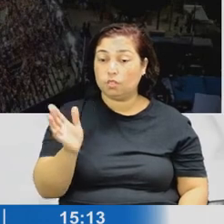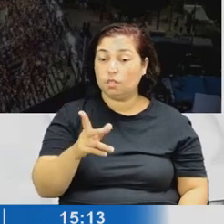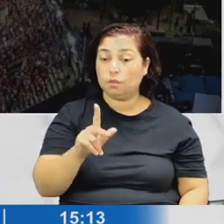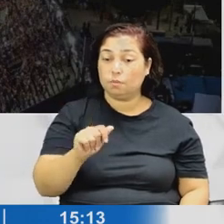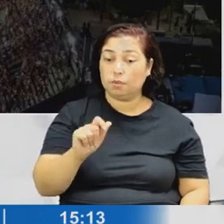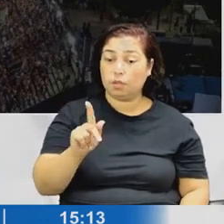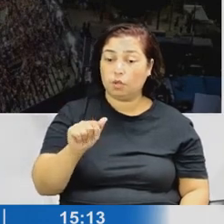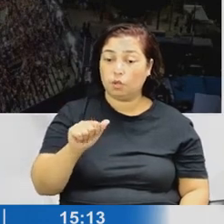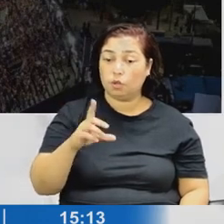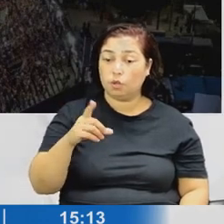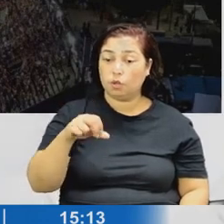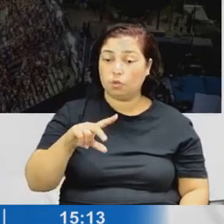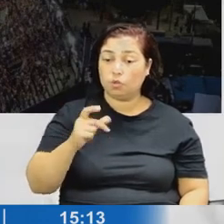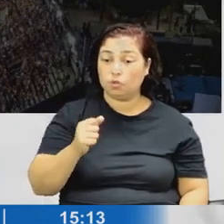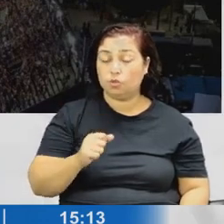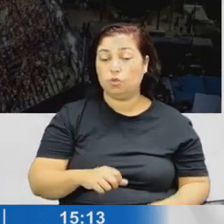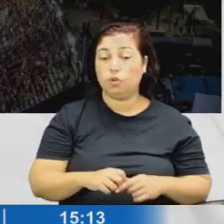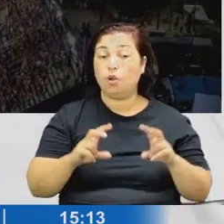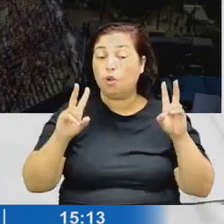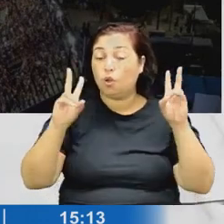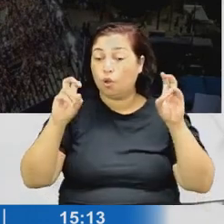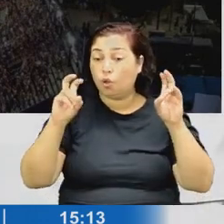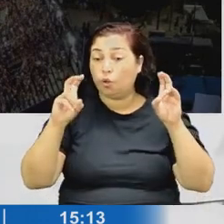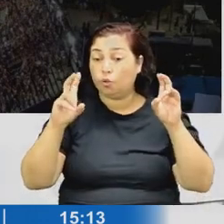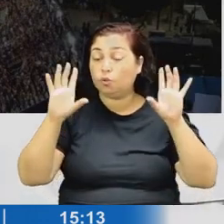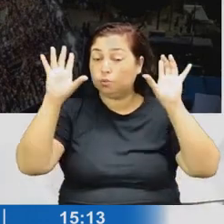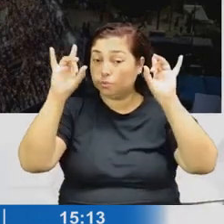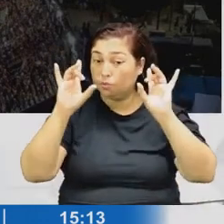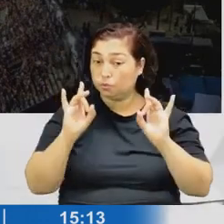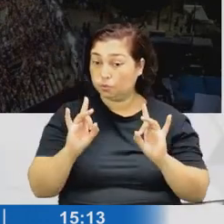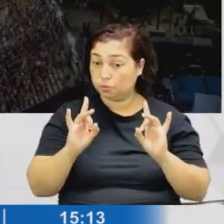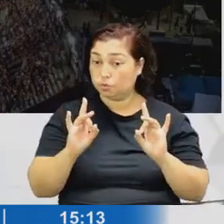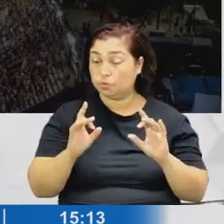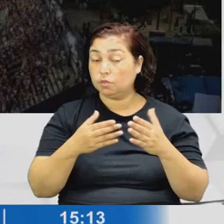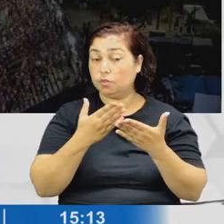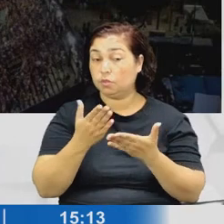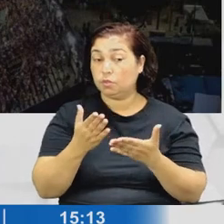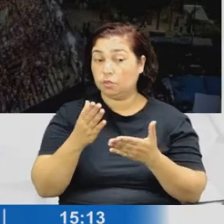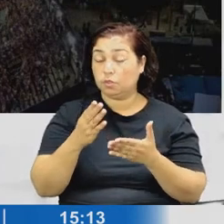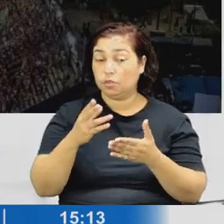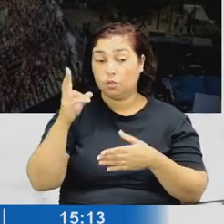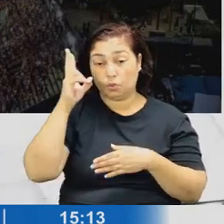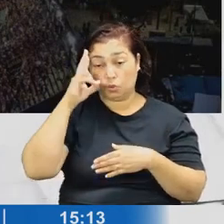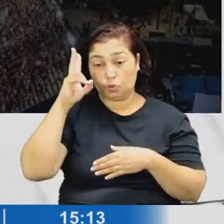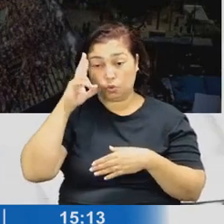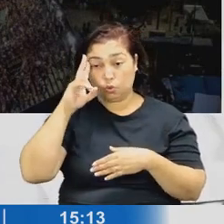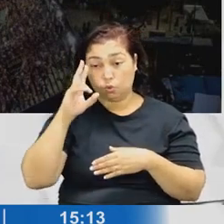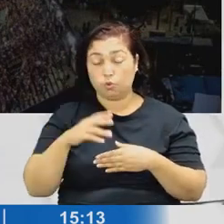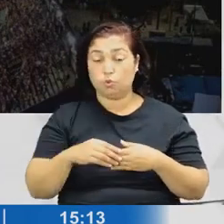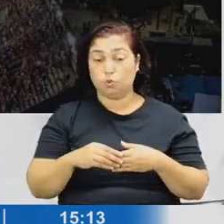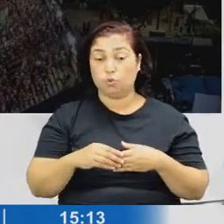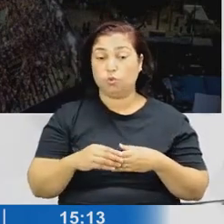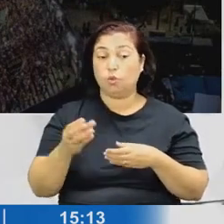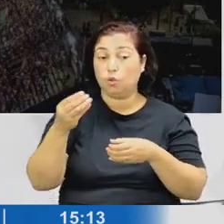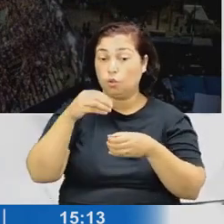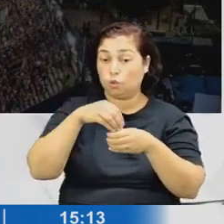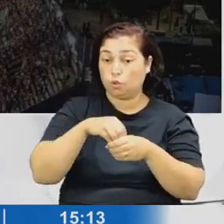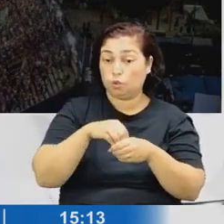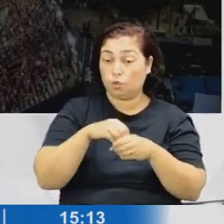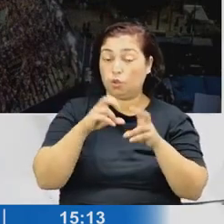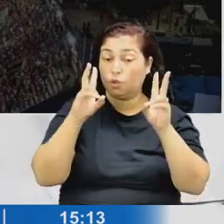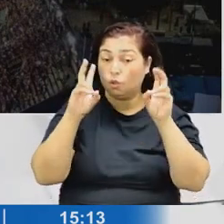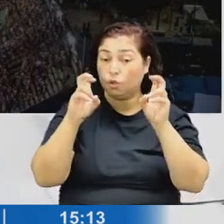enredo é um tema principal né o do Zeca Pagodinho aí vamos contar a história do Zeca Pagodinho dentro desse desse tema principal